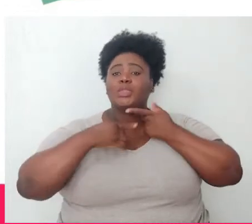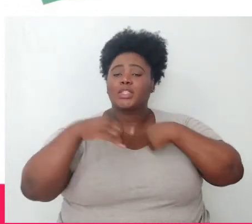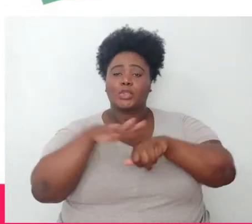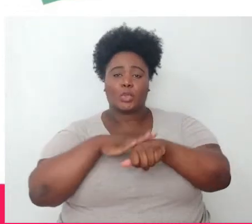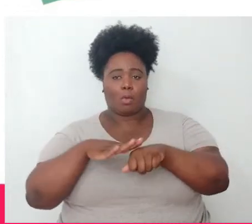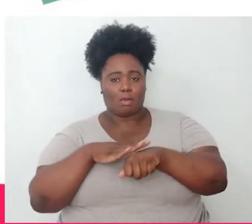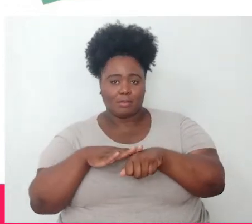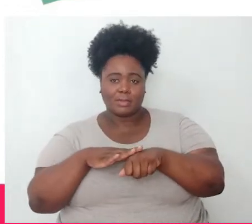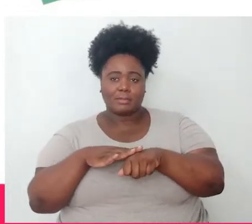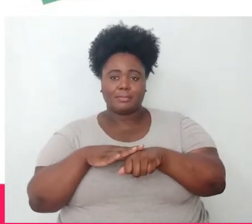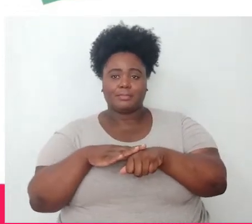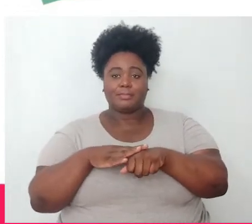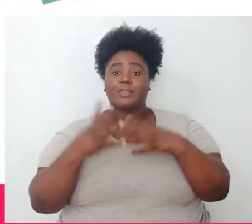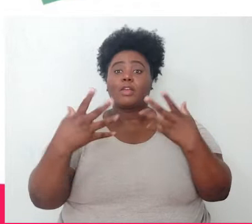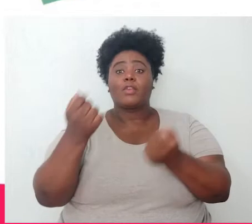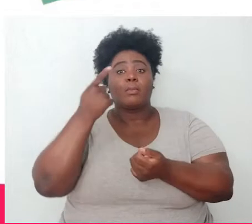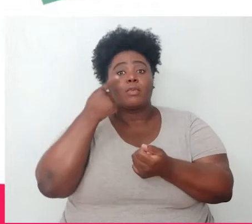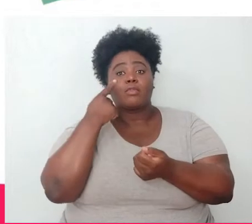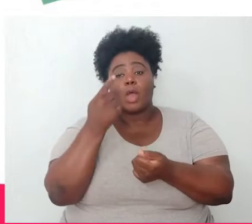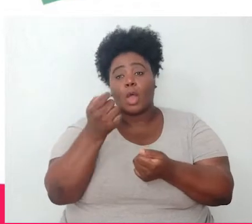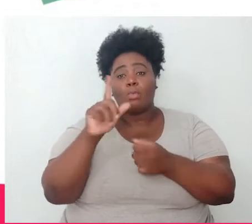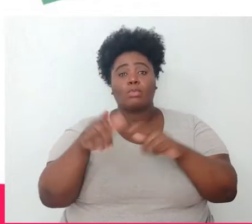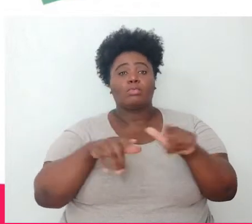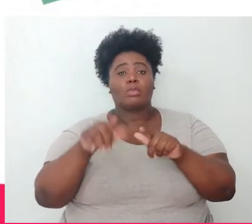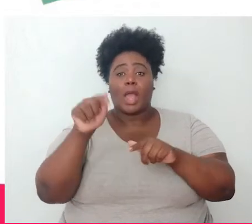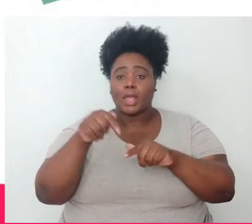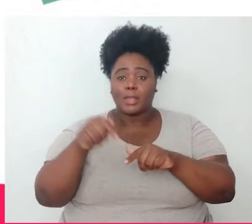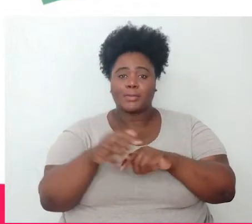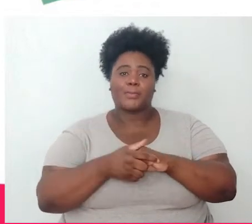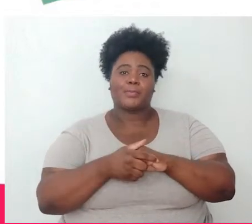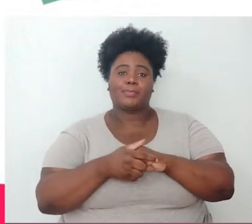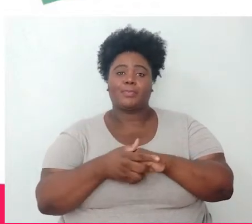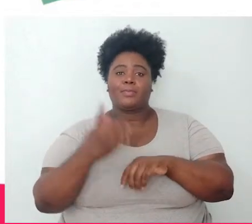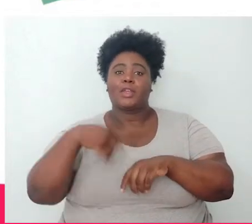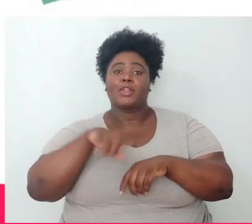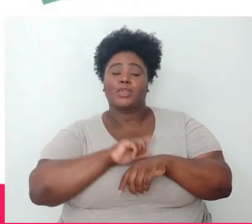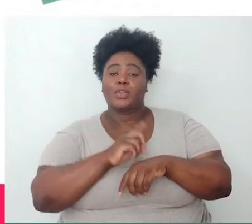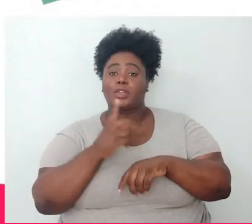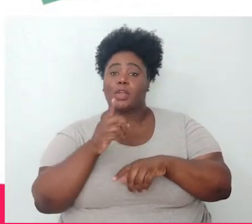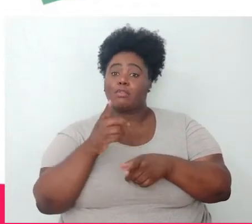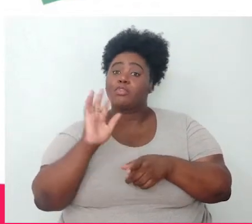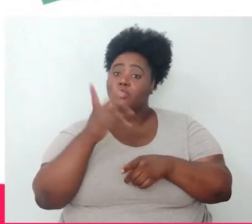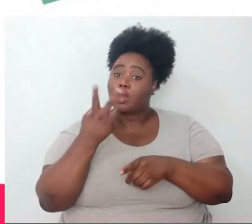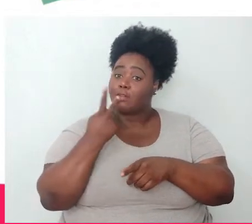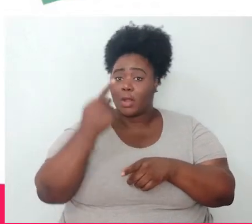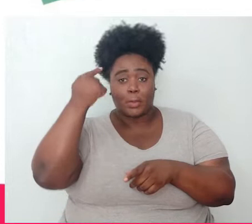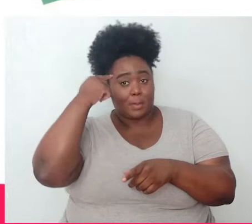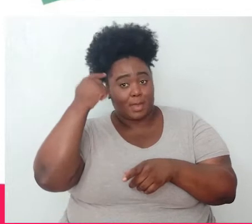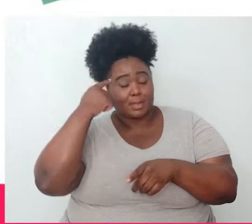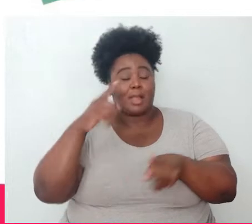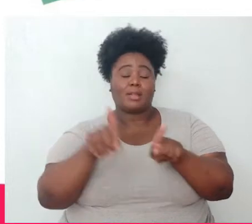conversar e vamos ver um pouco, né, disso aqui que a gente acabou de pensar um